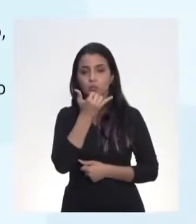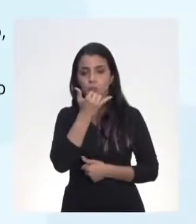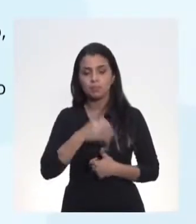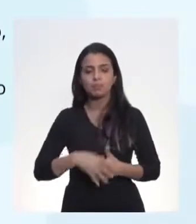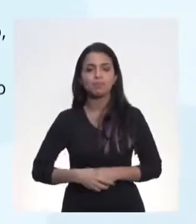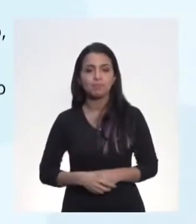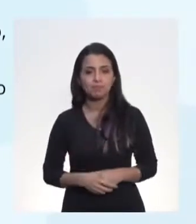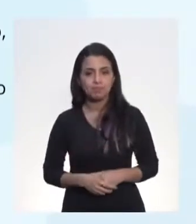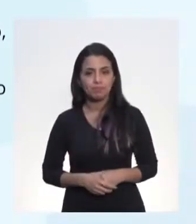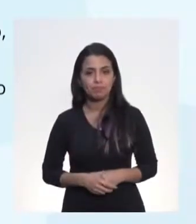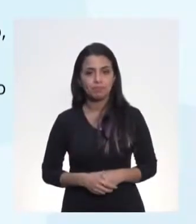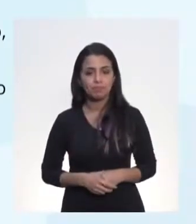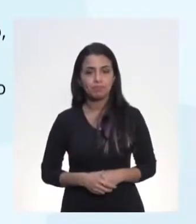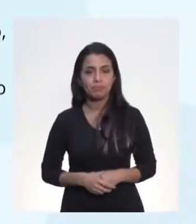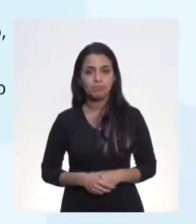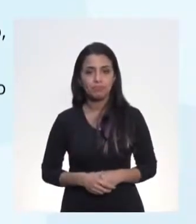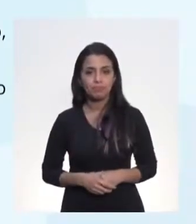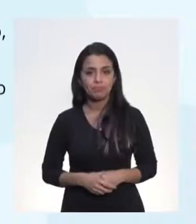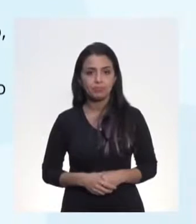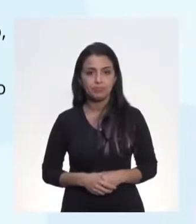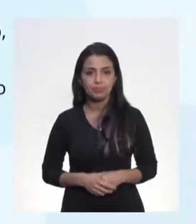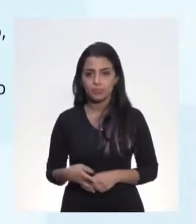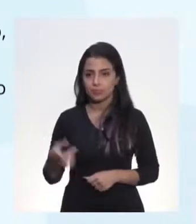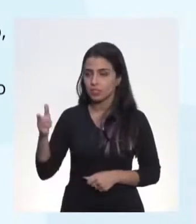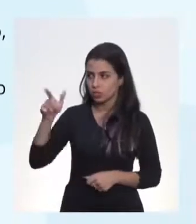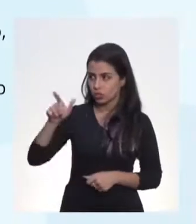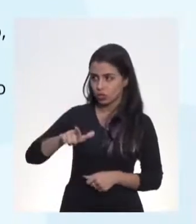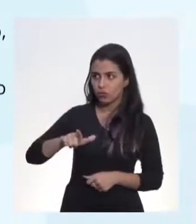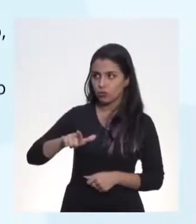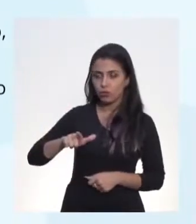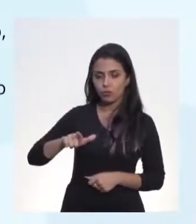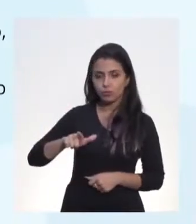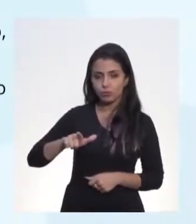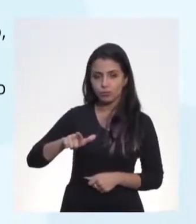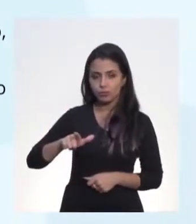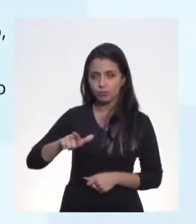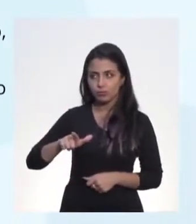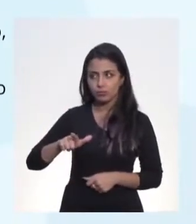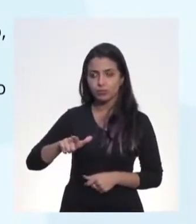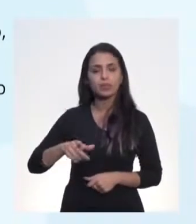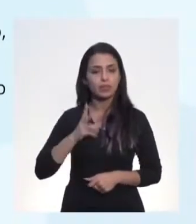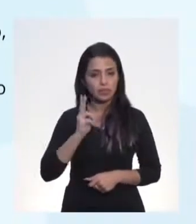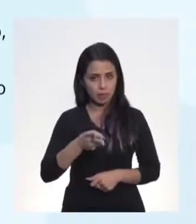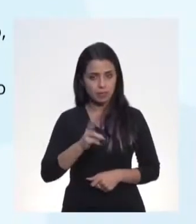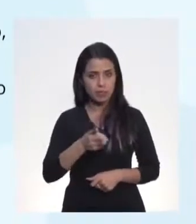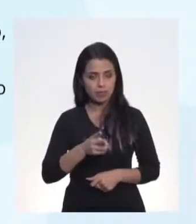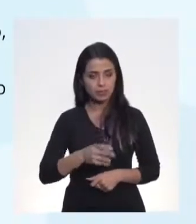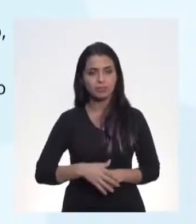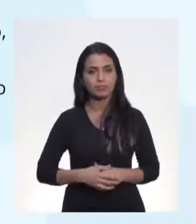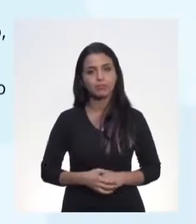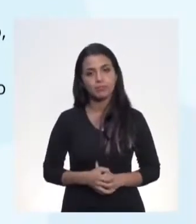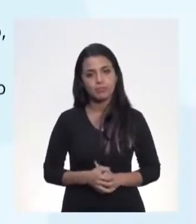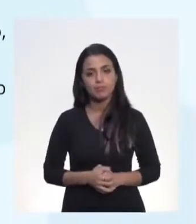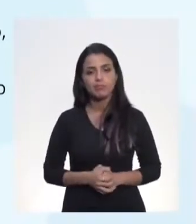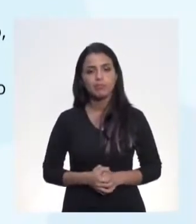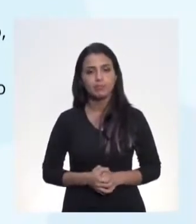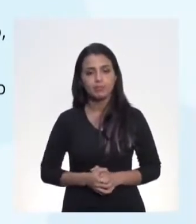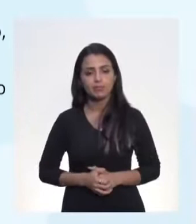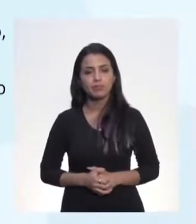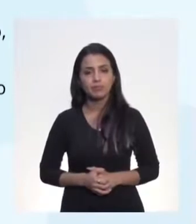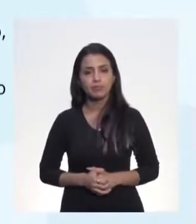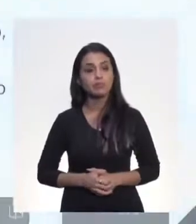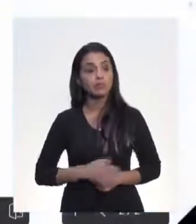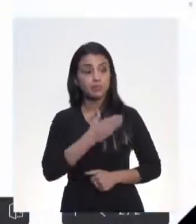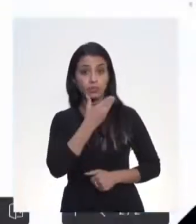Aliás, volta para a lousa. Aliás, você vai colocar de novo, Andréia? A outra, mesma? não. A mesma, aliás, né? Não é, os homens. Os homens que